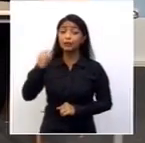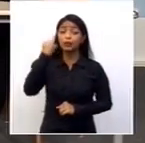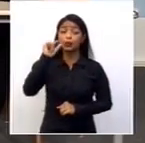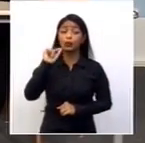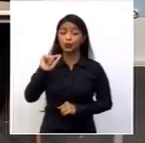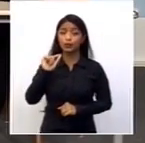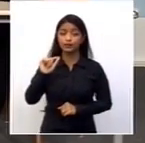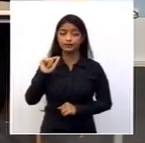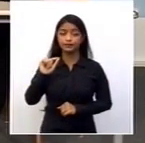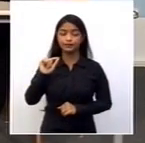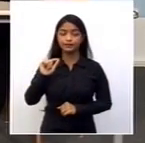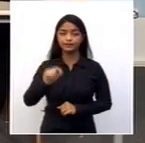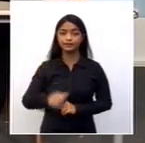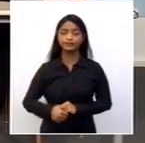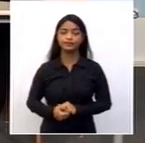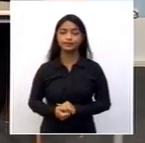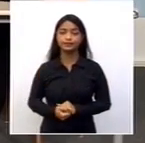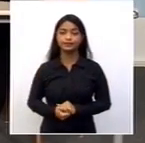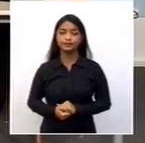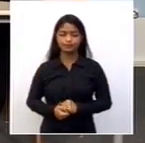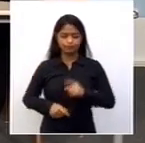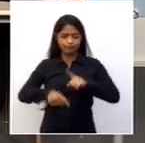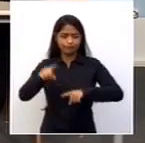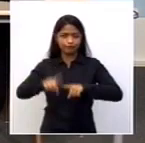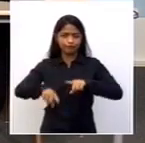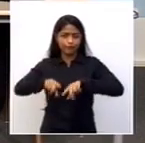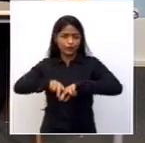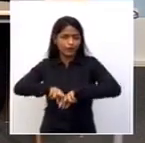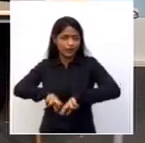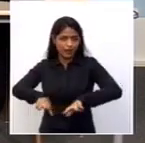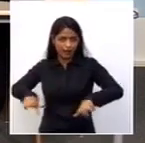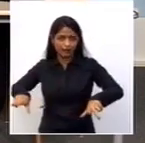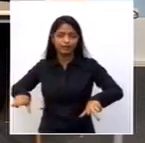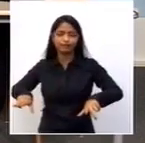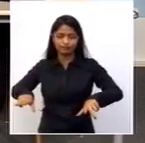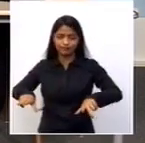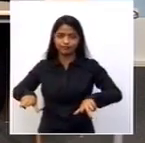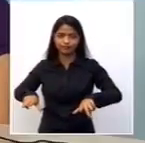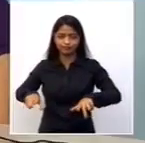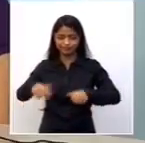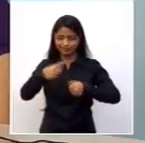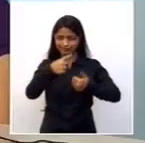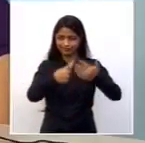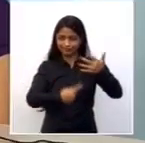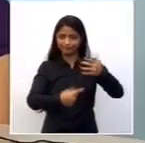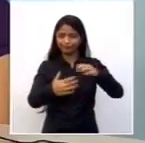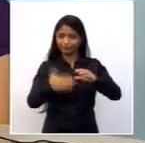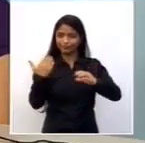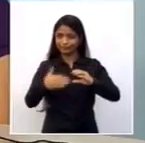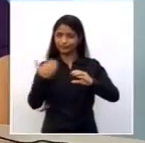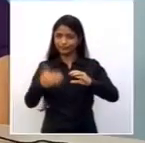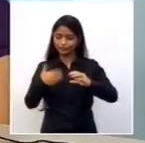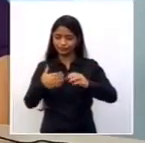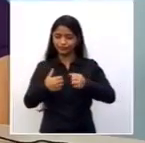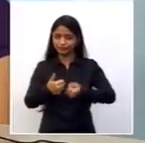que esses instrumentos e essas ferramentas apontados, eles